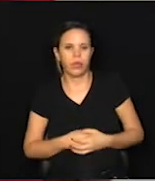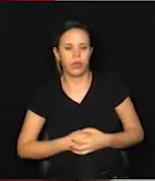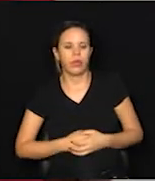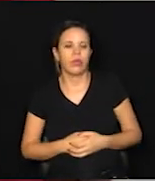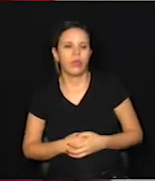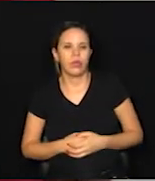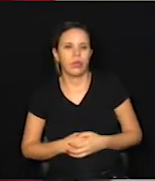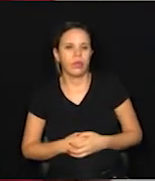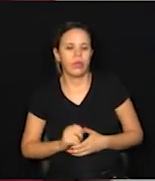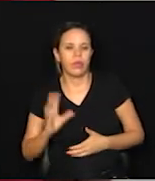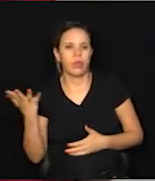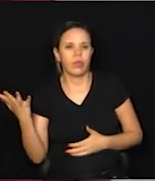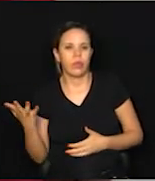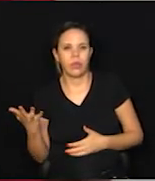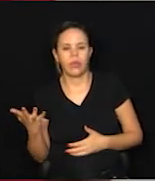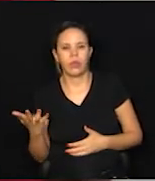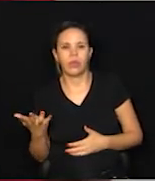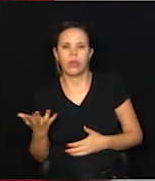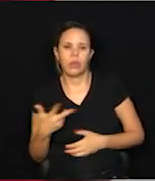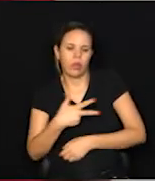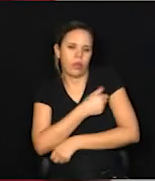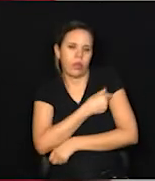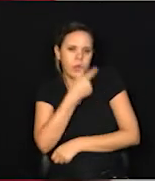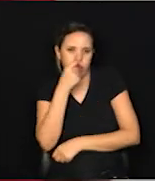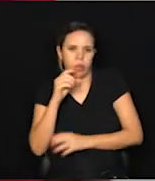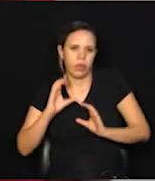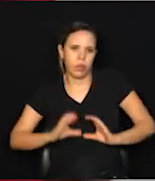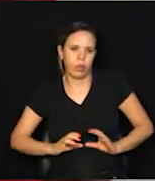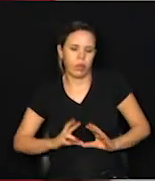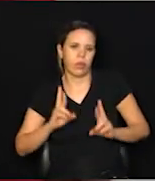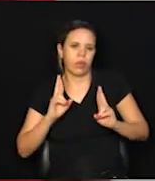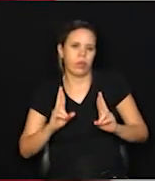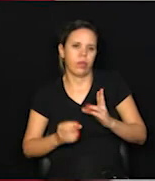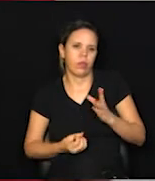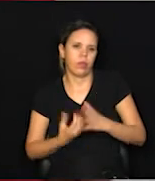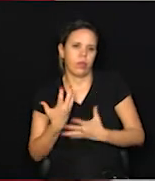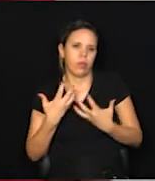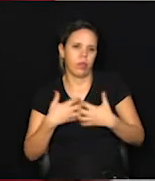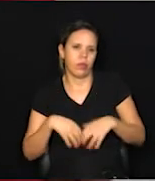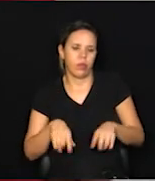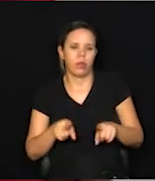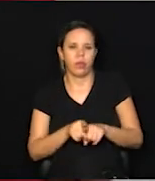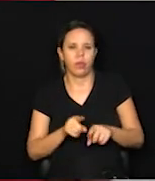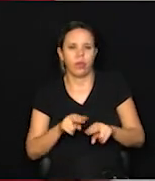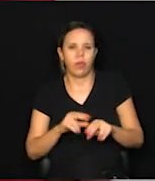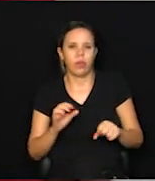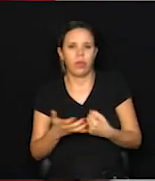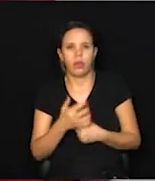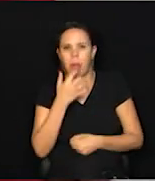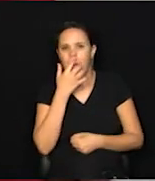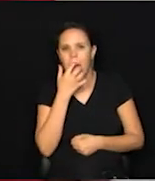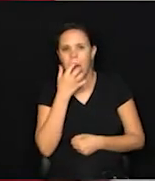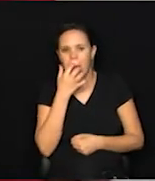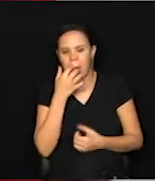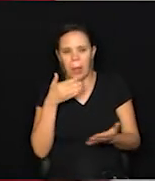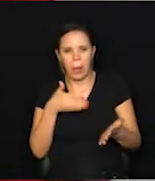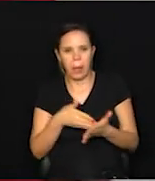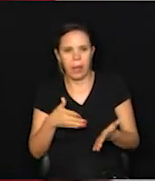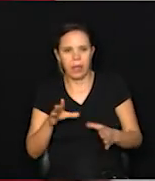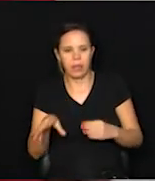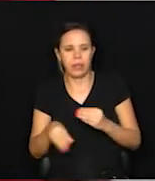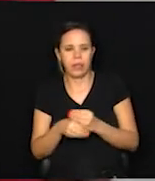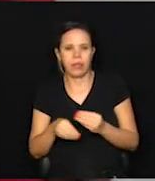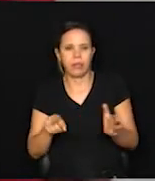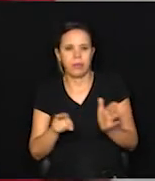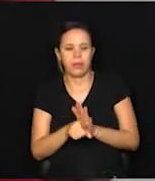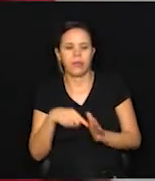Isso acontece, aconteceu com a influenza, é um comportamento que a gente vai esperar que aconteça também com a COVID. E por último, complementando a